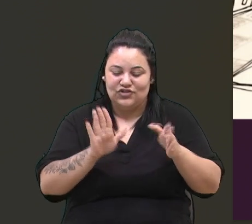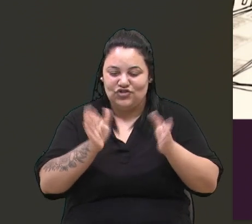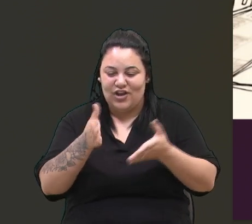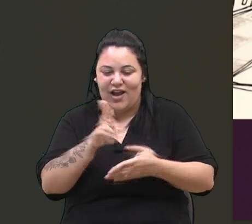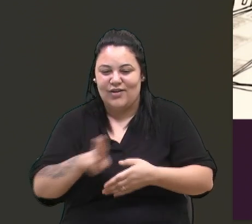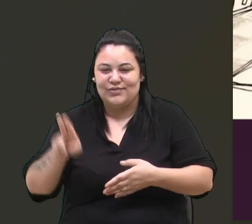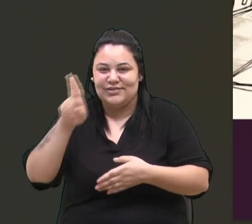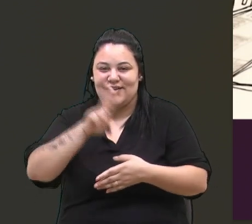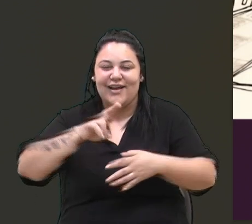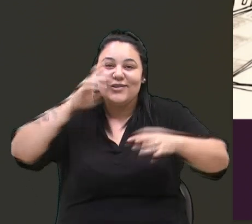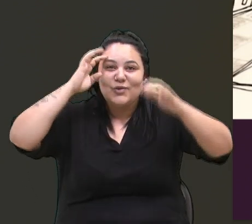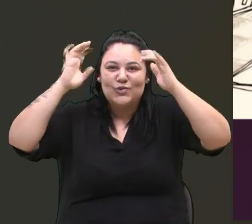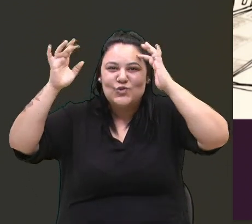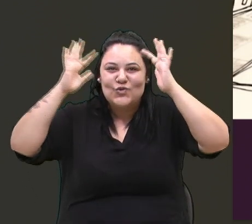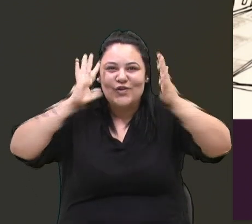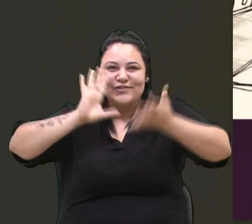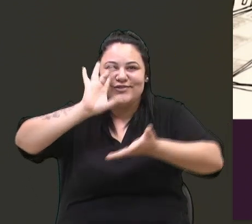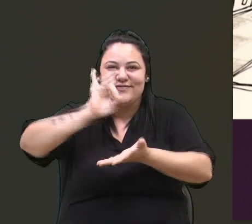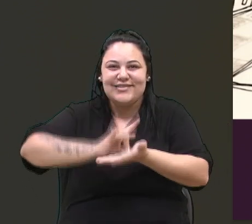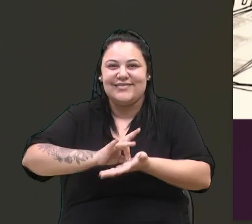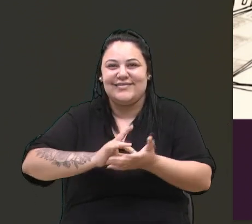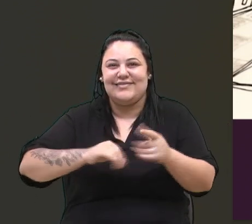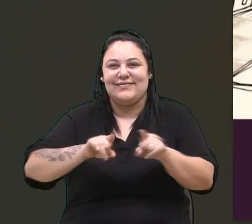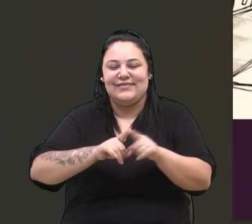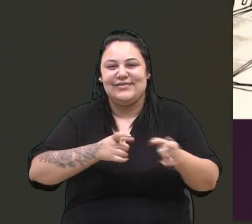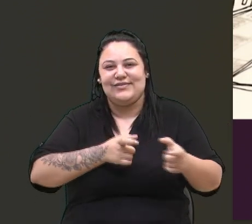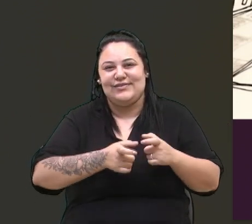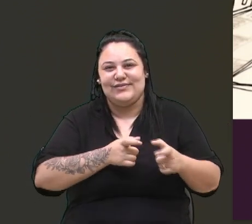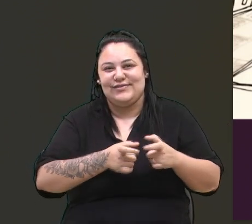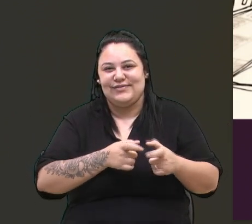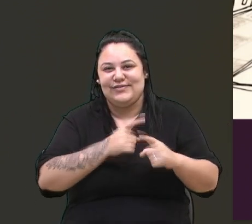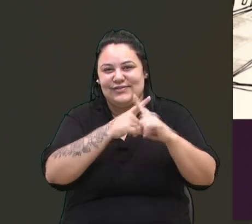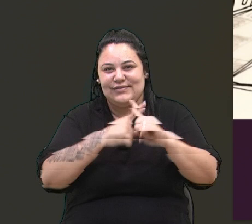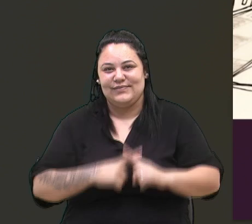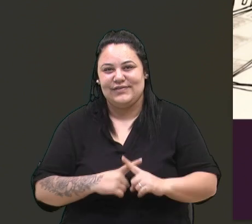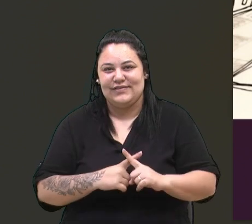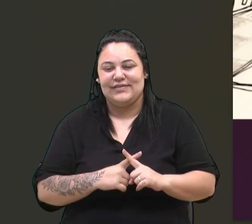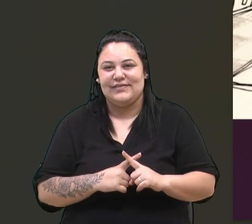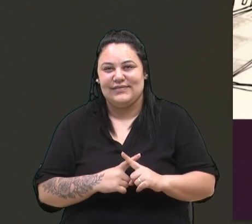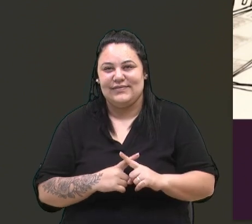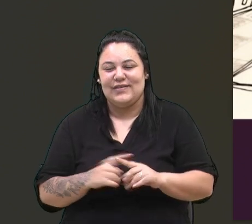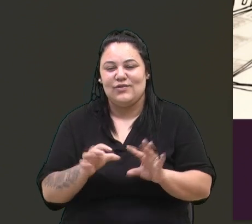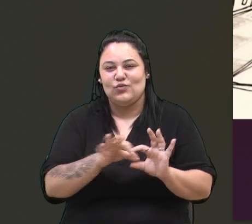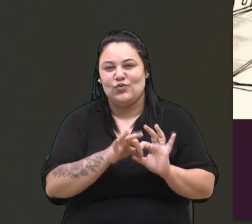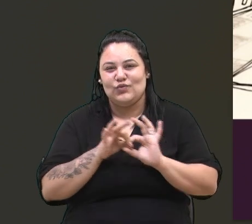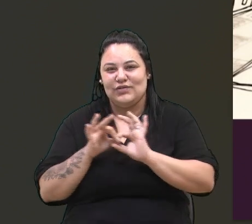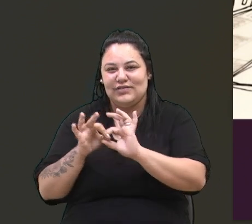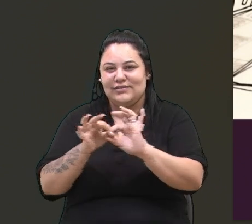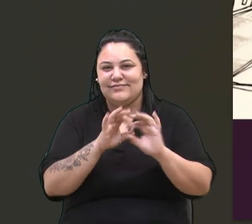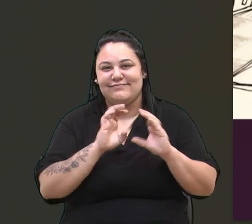esse sonho de realizar esses campeonatos, essa integração